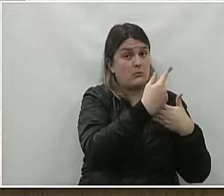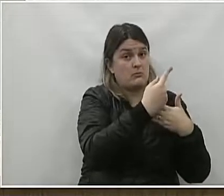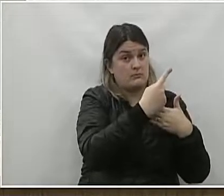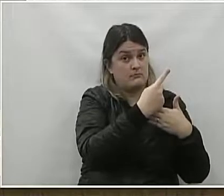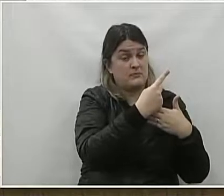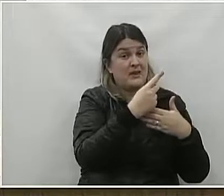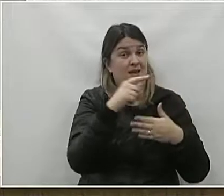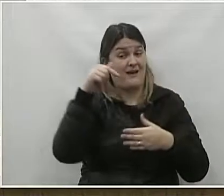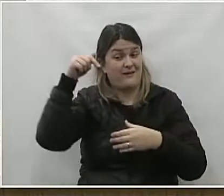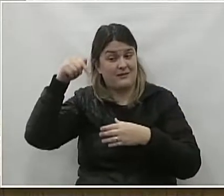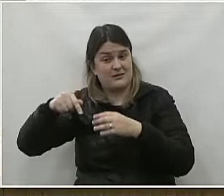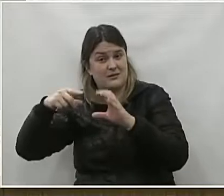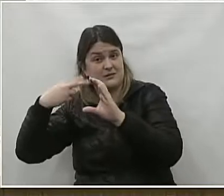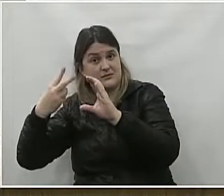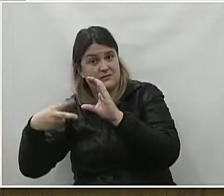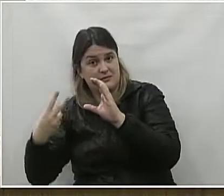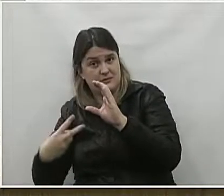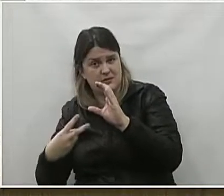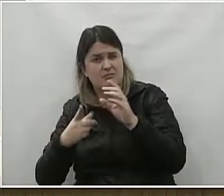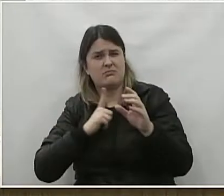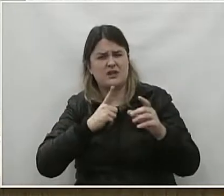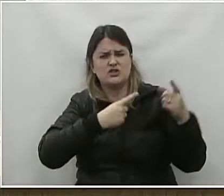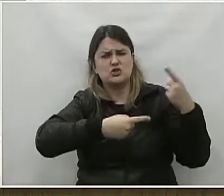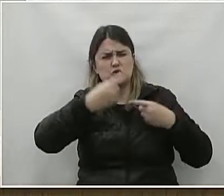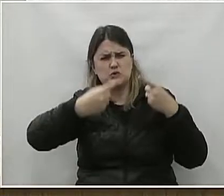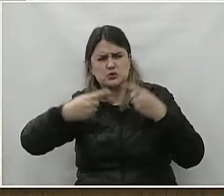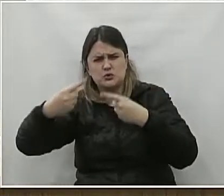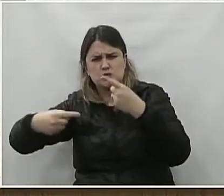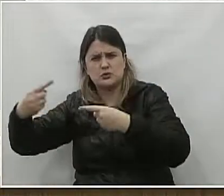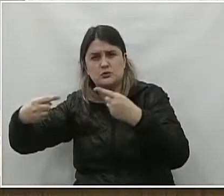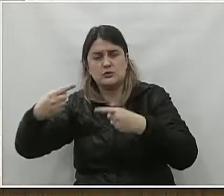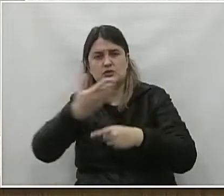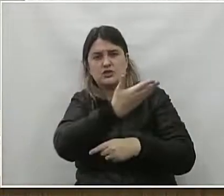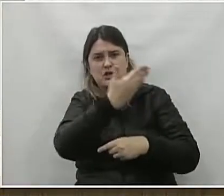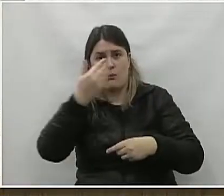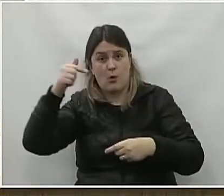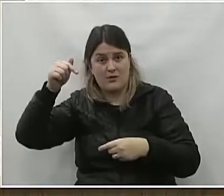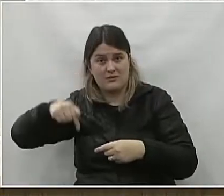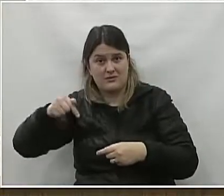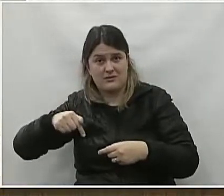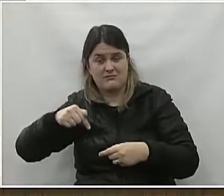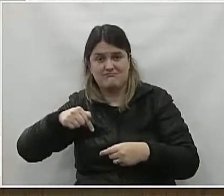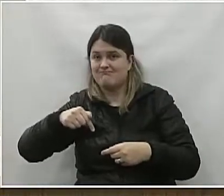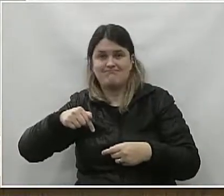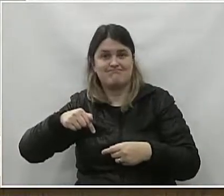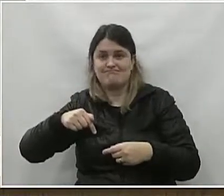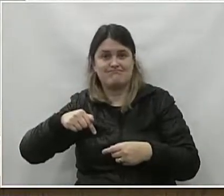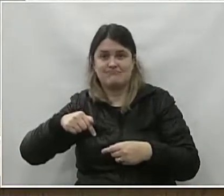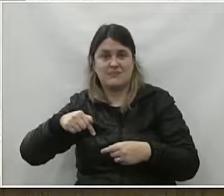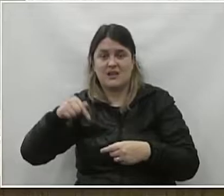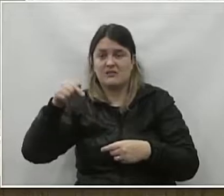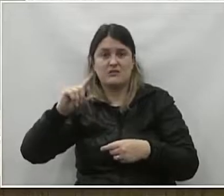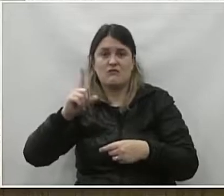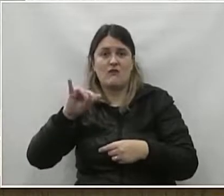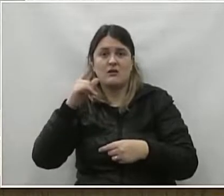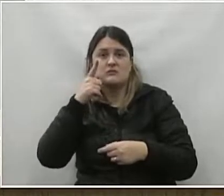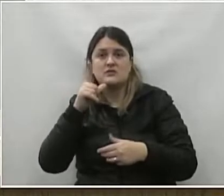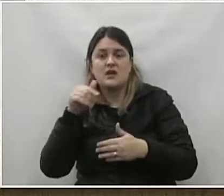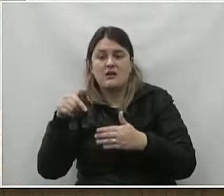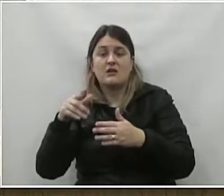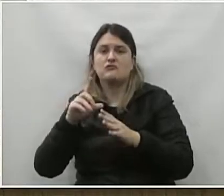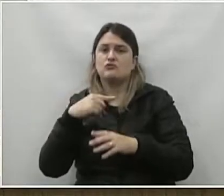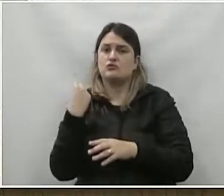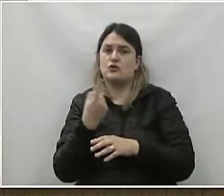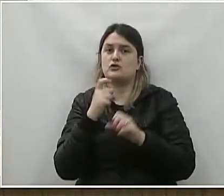A Câmara de Vereadores, embora essa discussão foi chamada aqui para dentro, ela não vai passar aqui pela Câmara de Vereadores. Nós